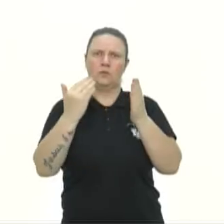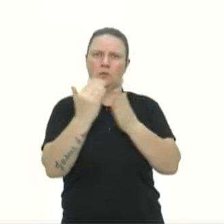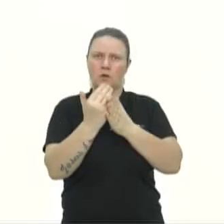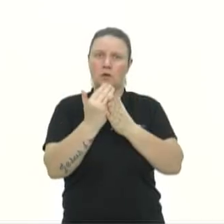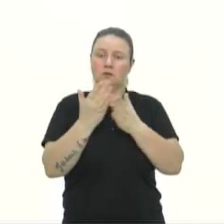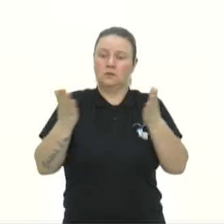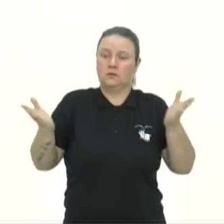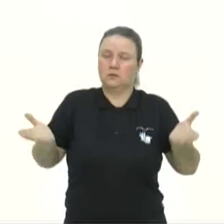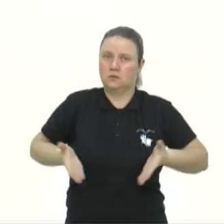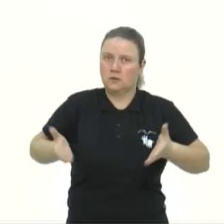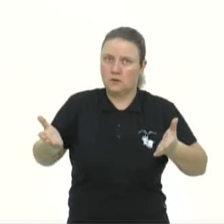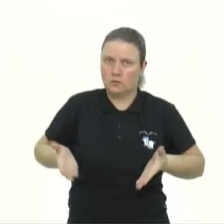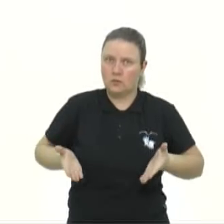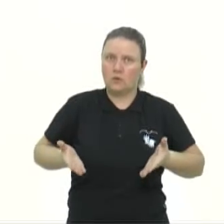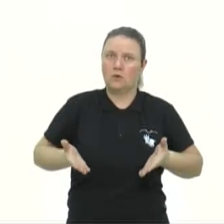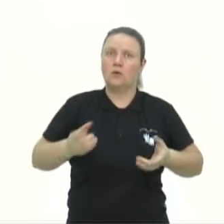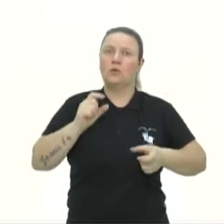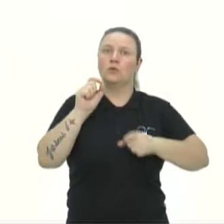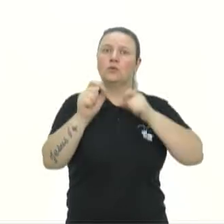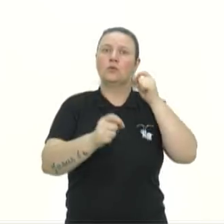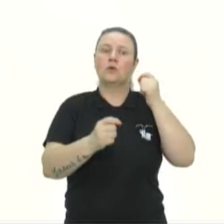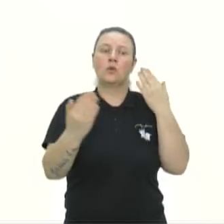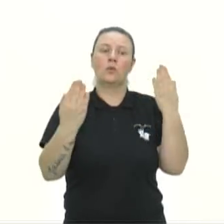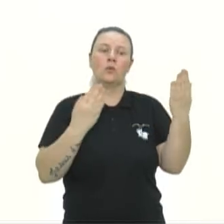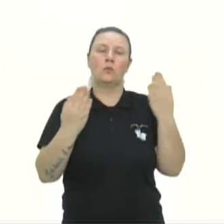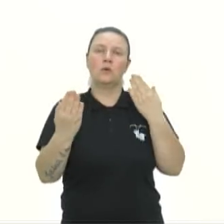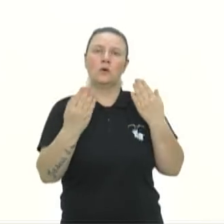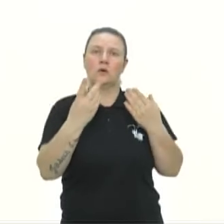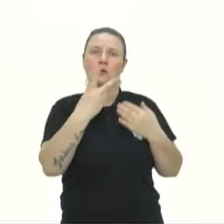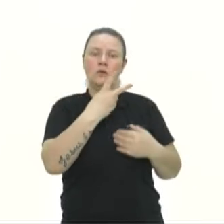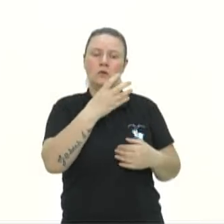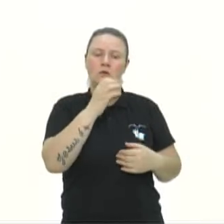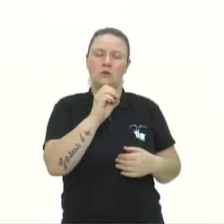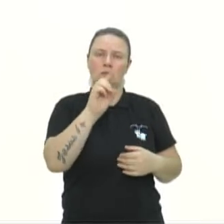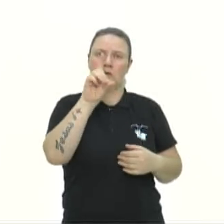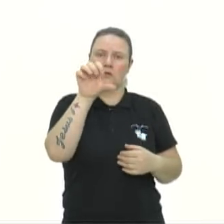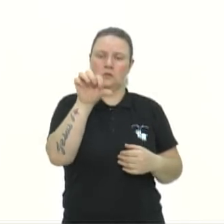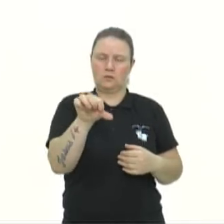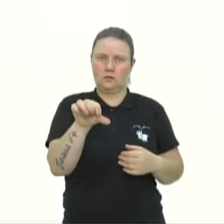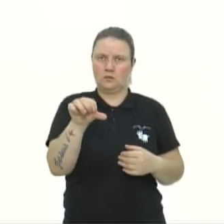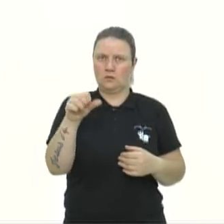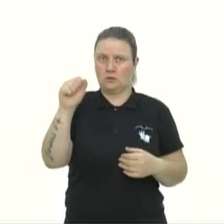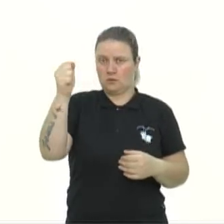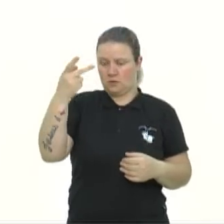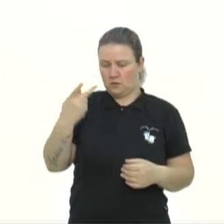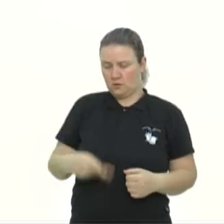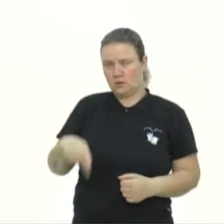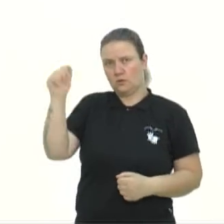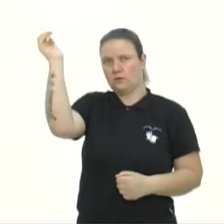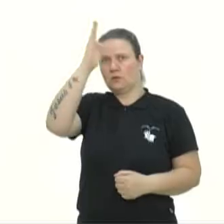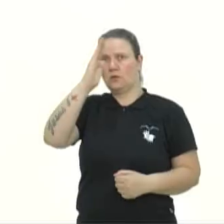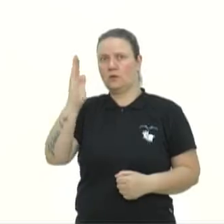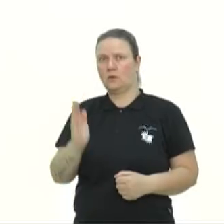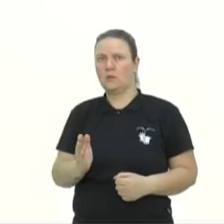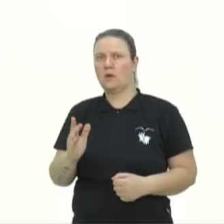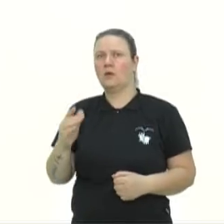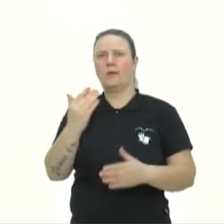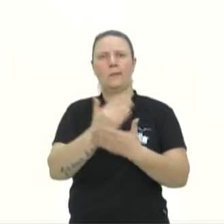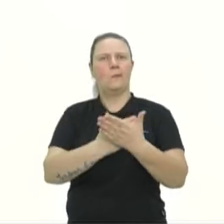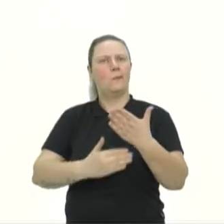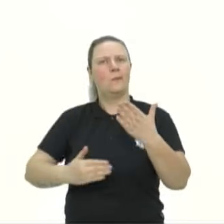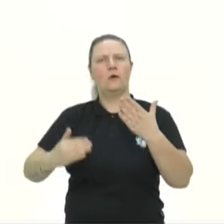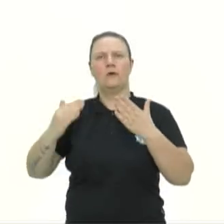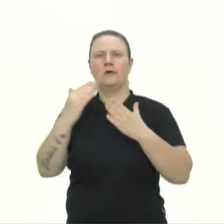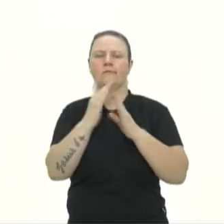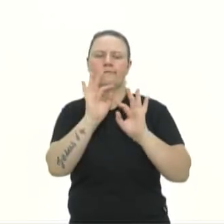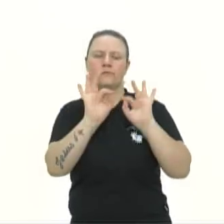que em 2019. O Brasil possui o maior programa público de transplante de